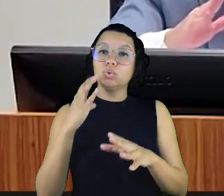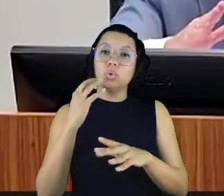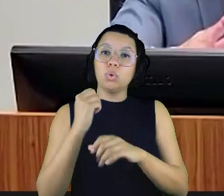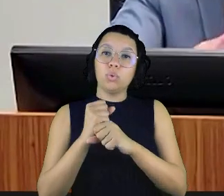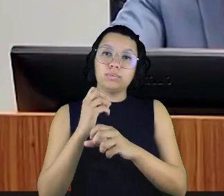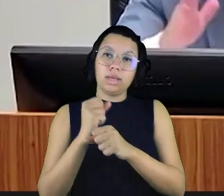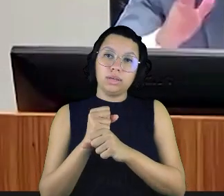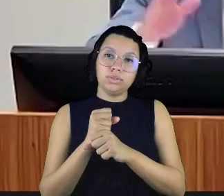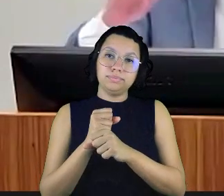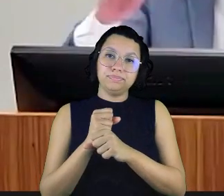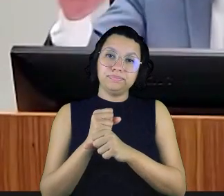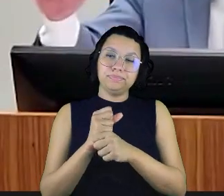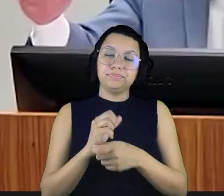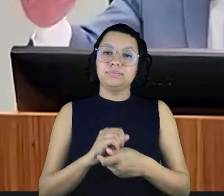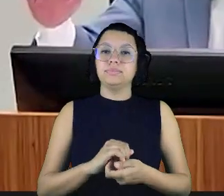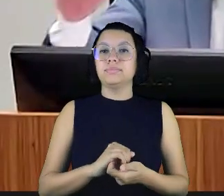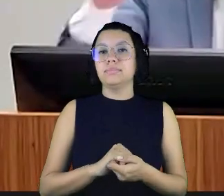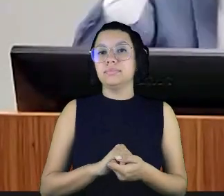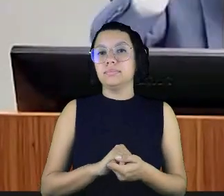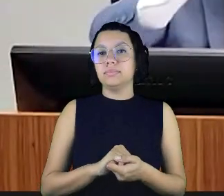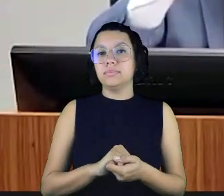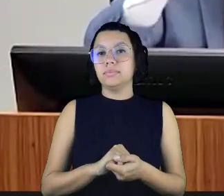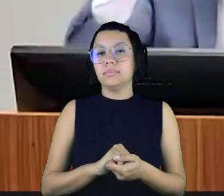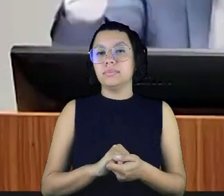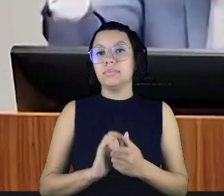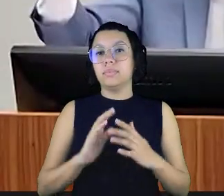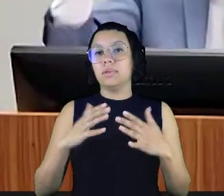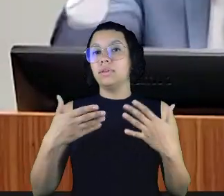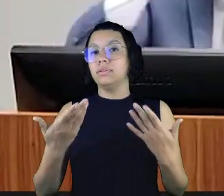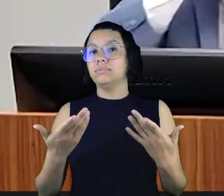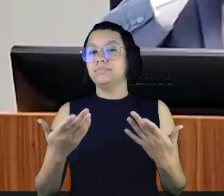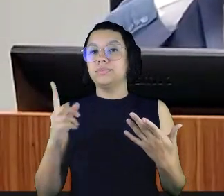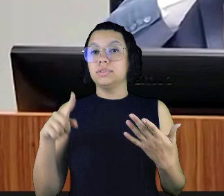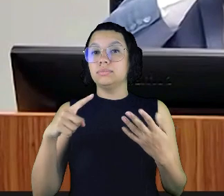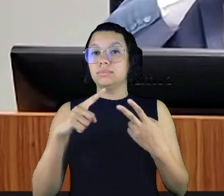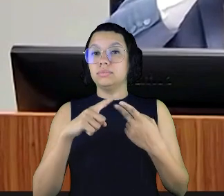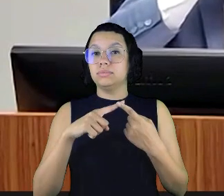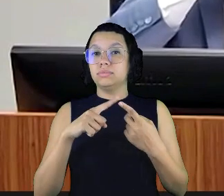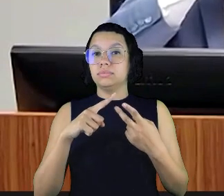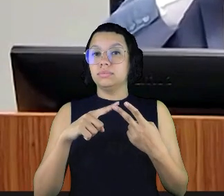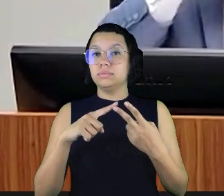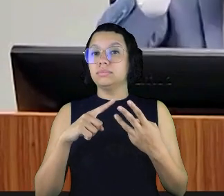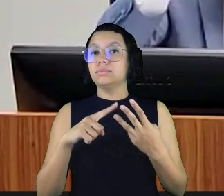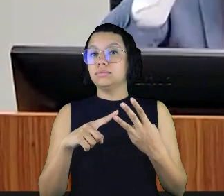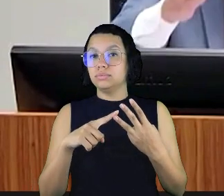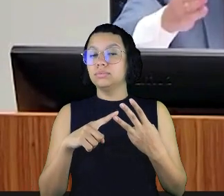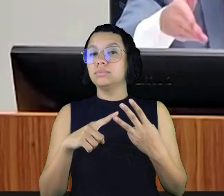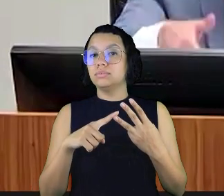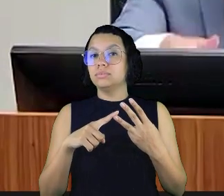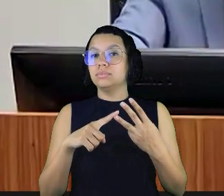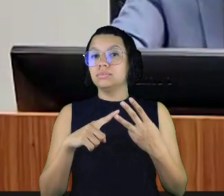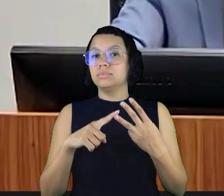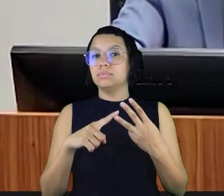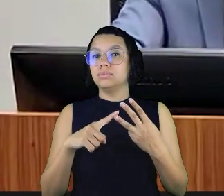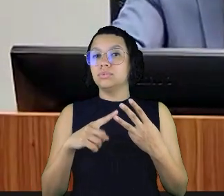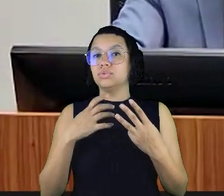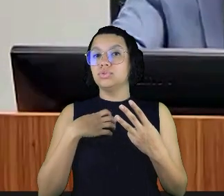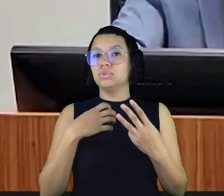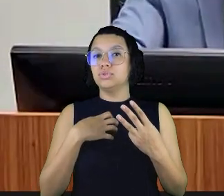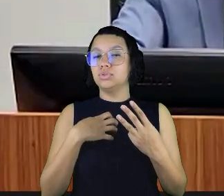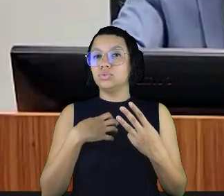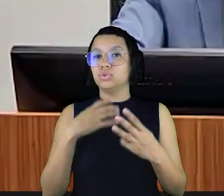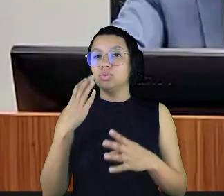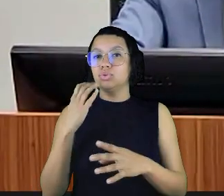Então, são três, fundamentalmente, as modalidades de contagem, né? Prescrição intercorrente, que vem